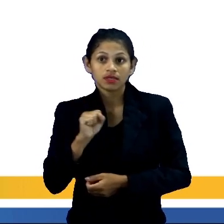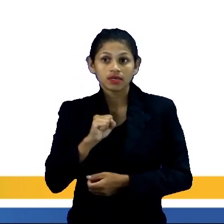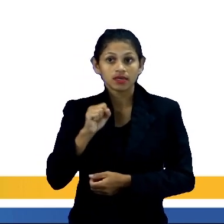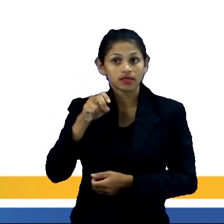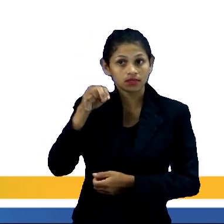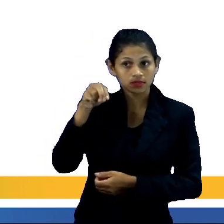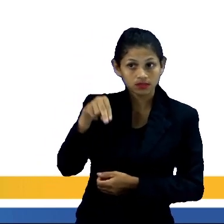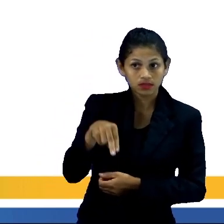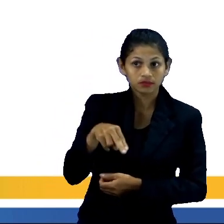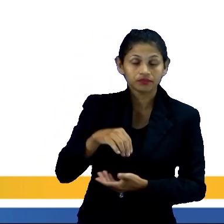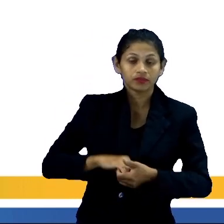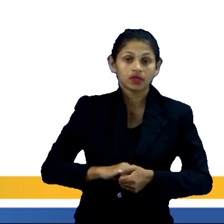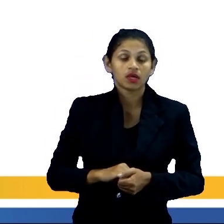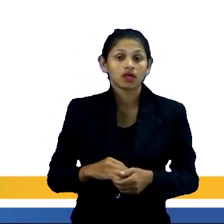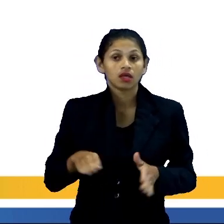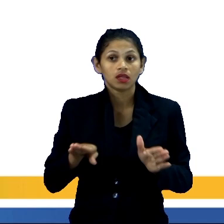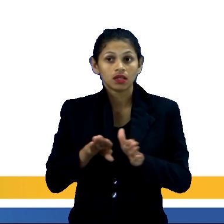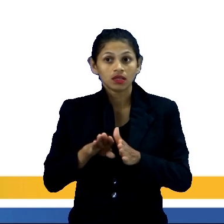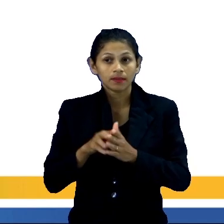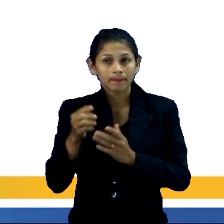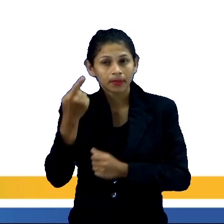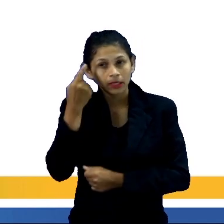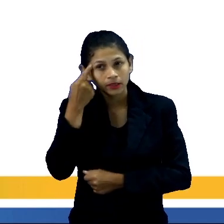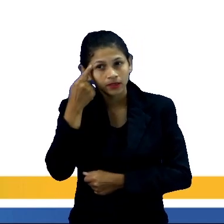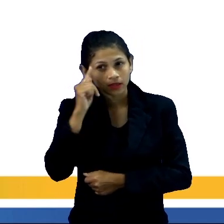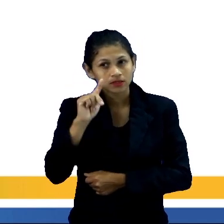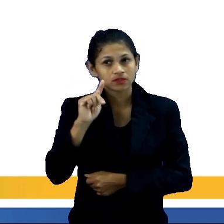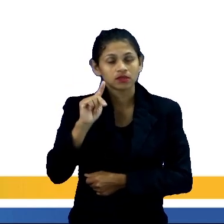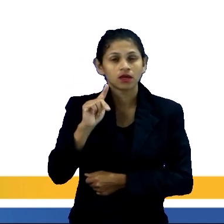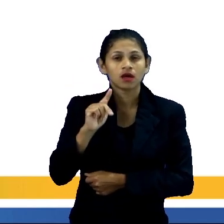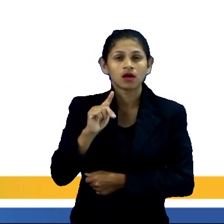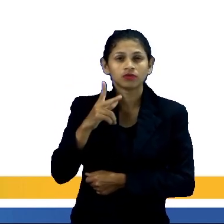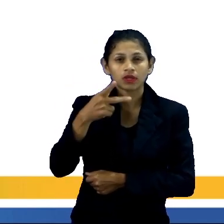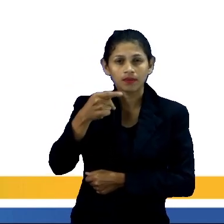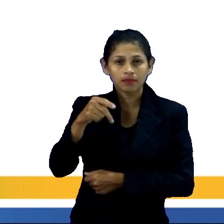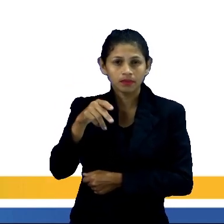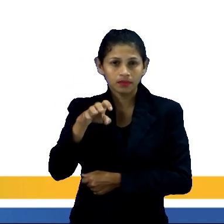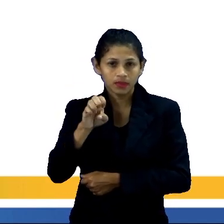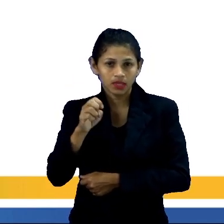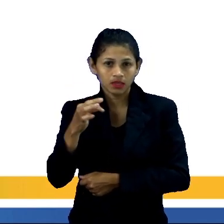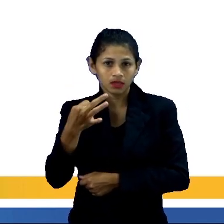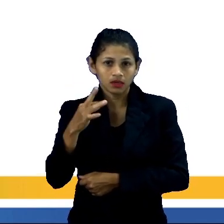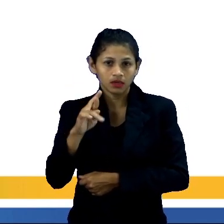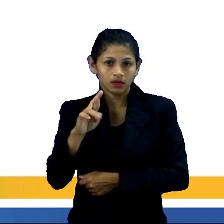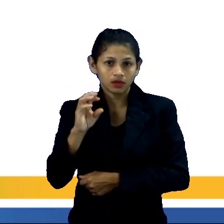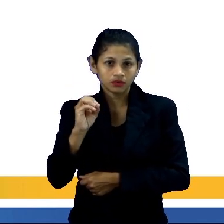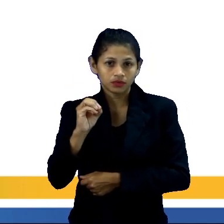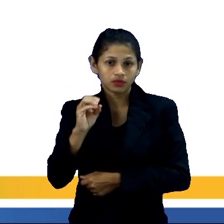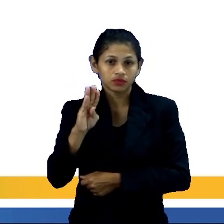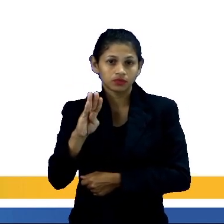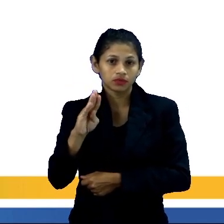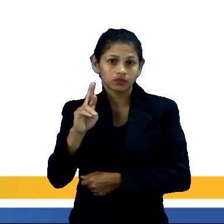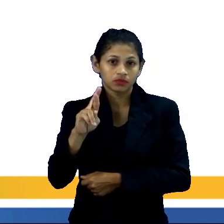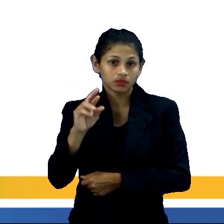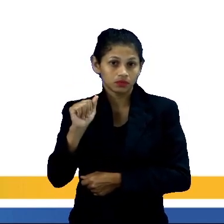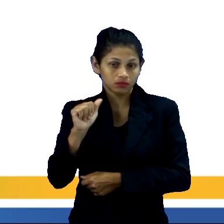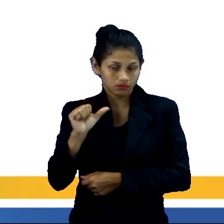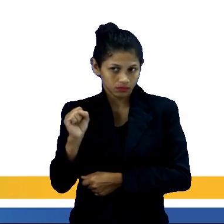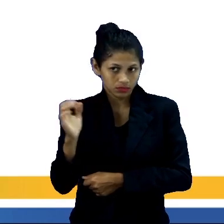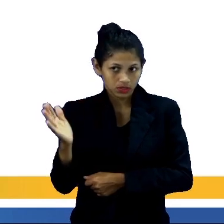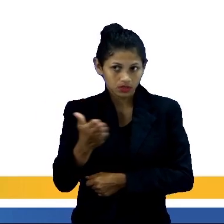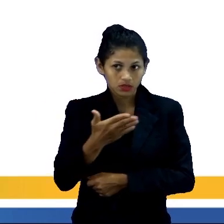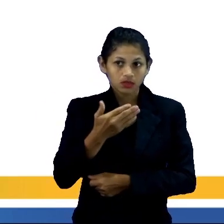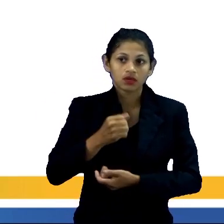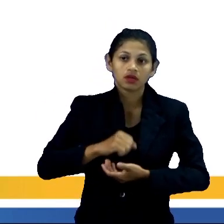a criação da Petrobras em 1953, né? Foram vários avanços aí no setor do transporte, abertura de